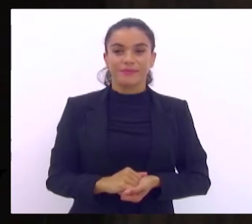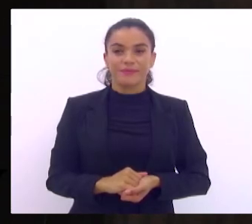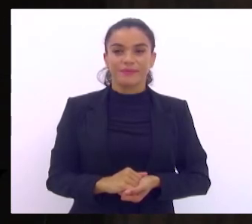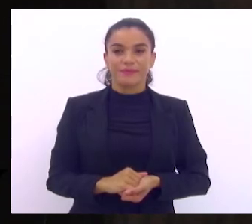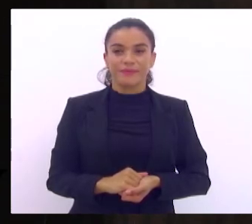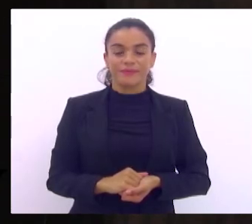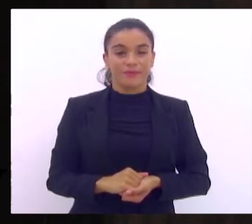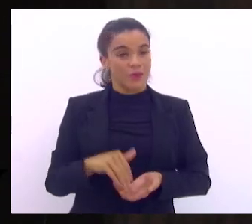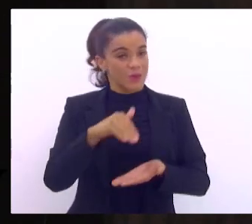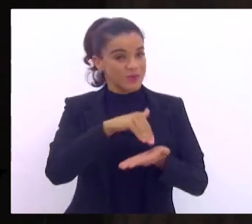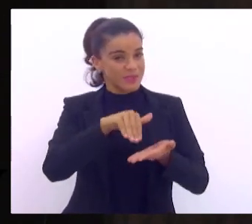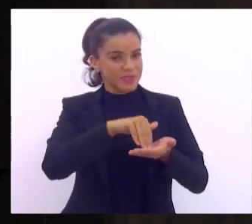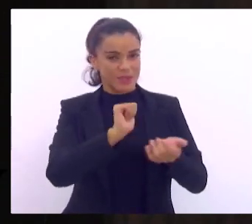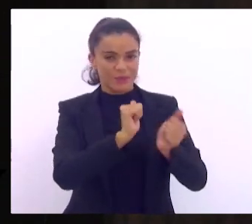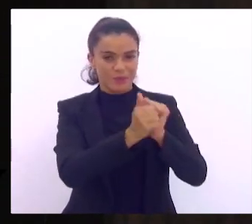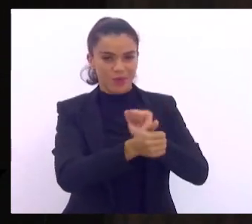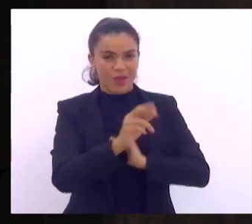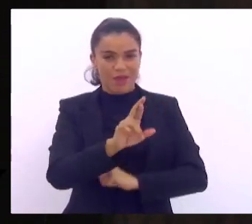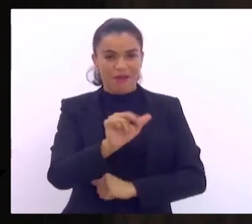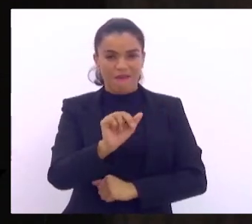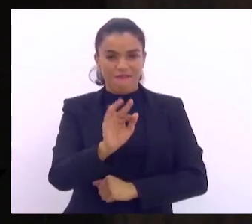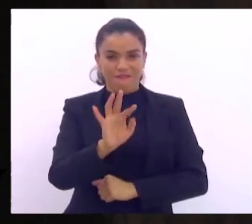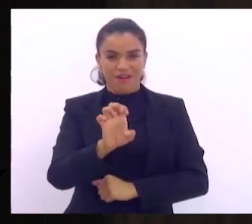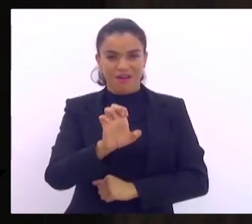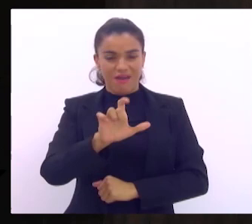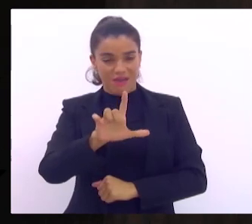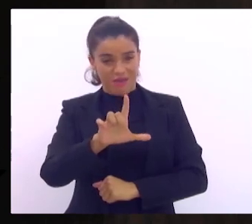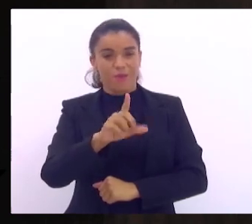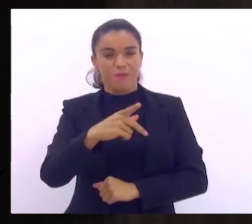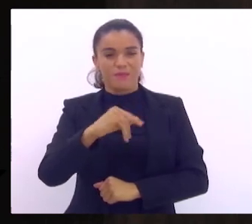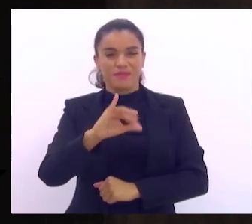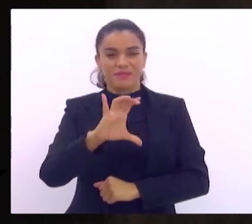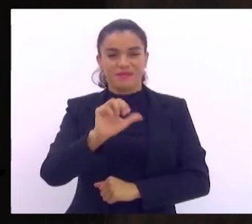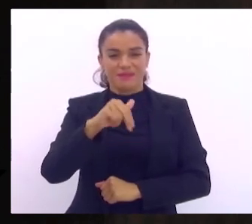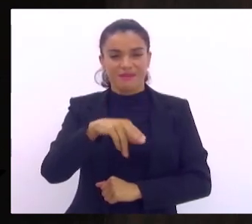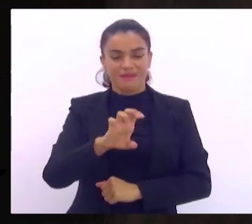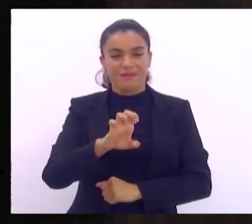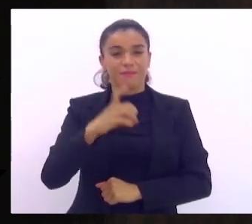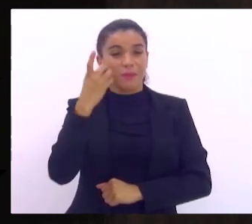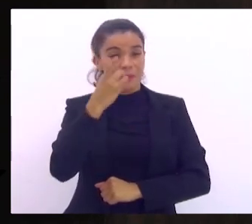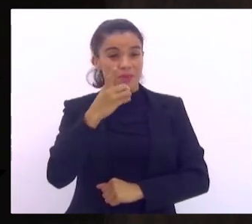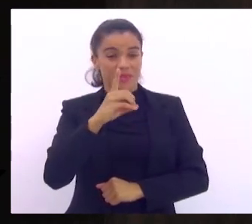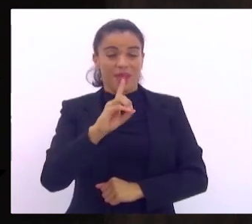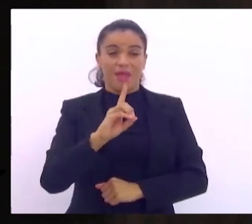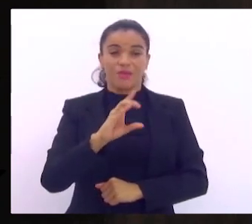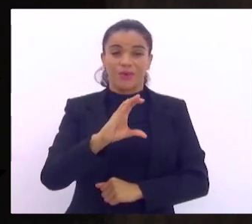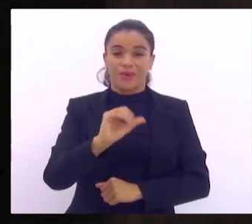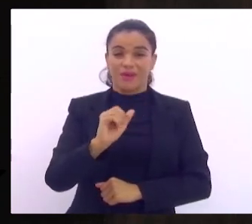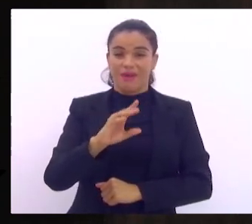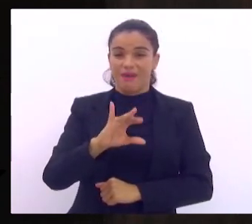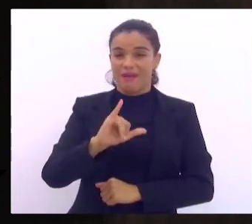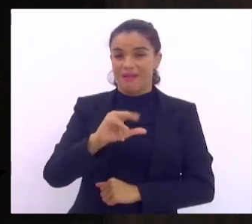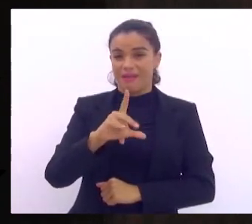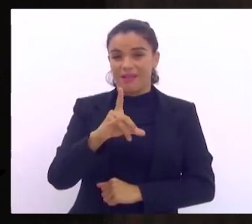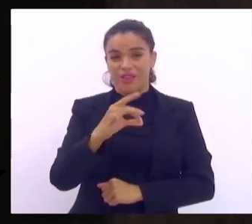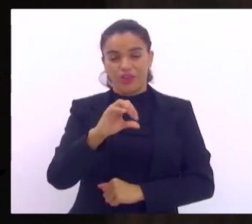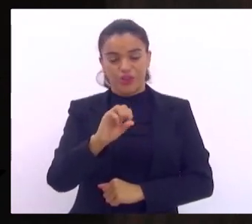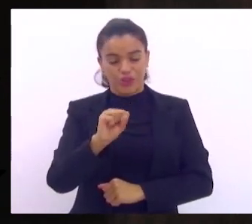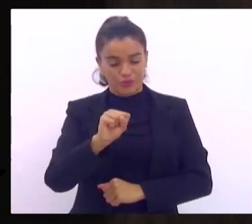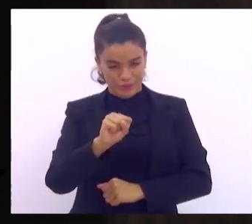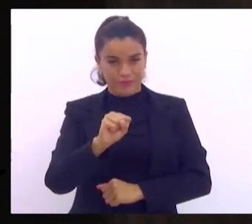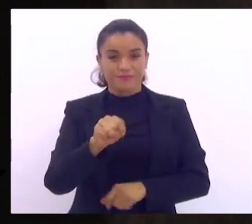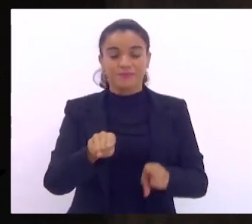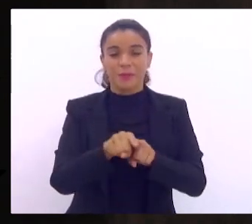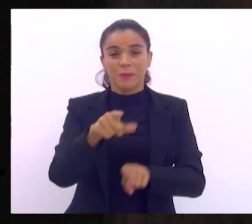O nosso secretário de Esporte, Rafael Pisciani, ao Carlinhos BNH, Robson Maia, presidente da